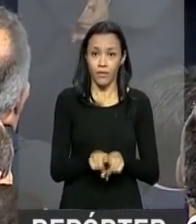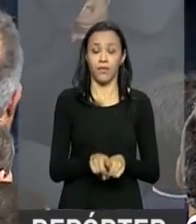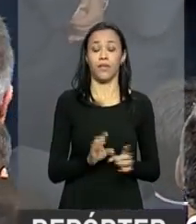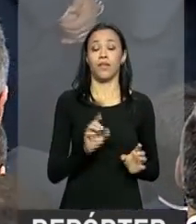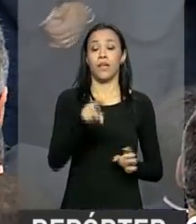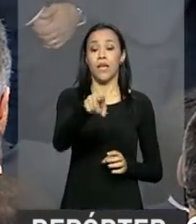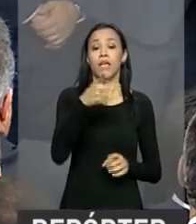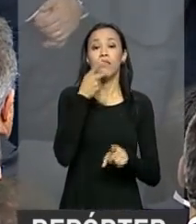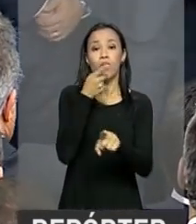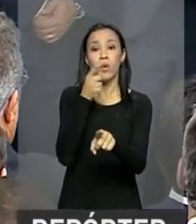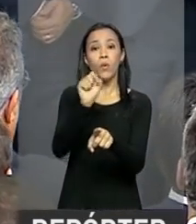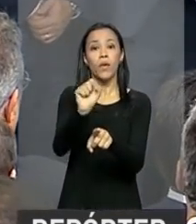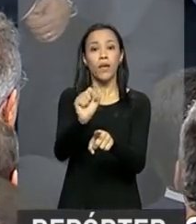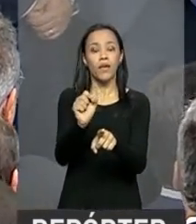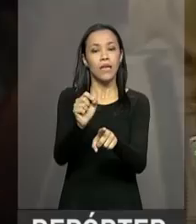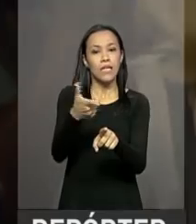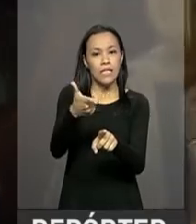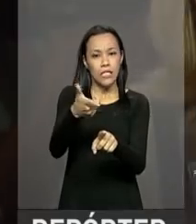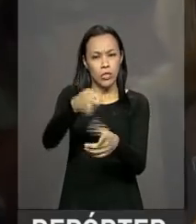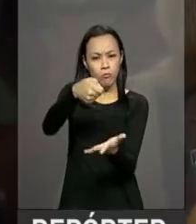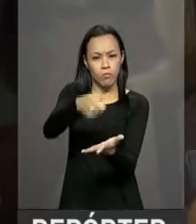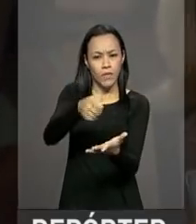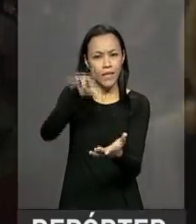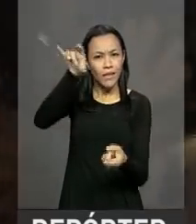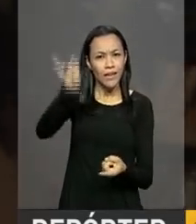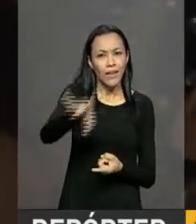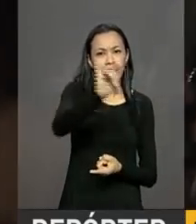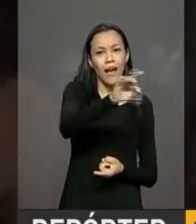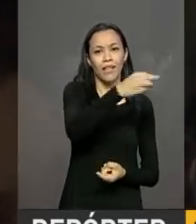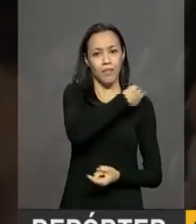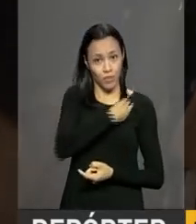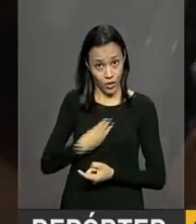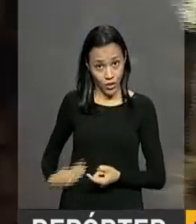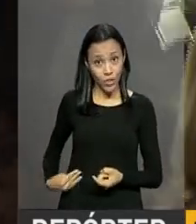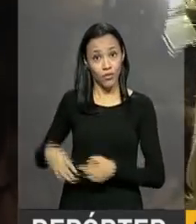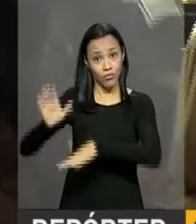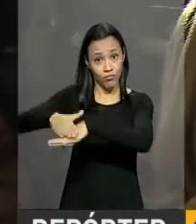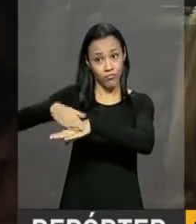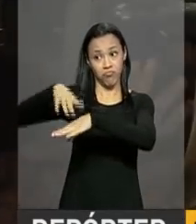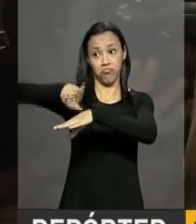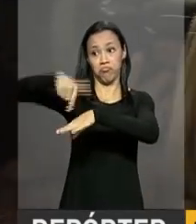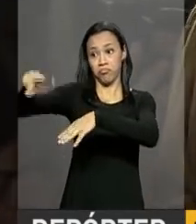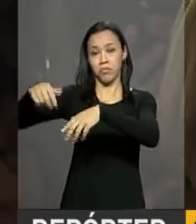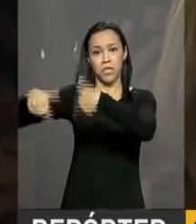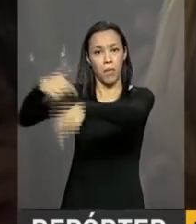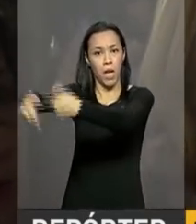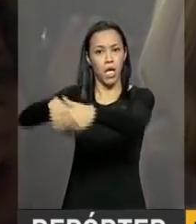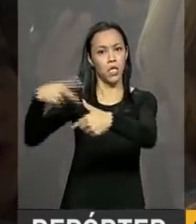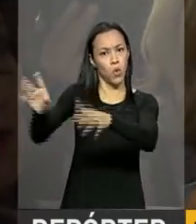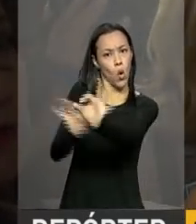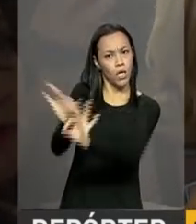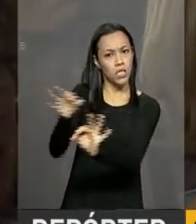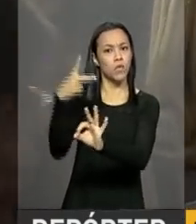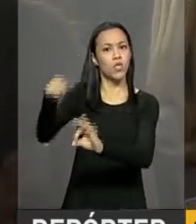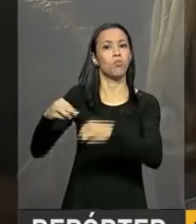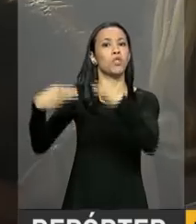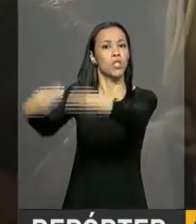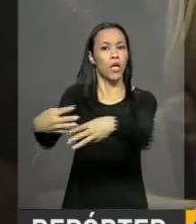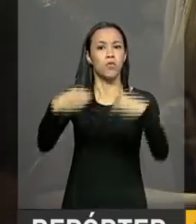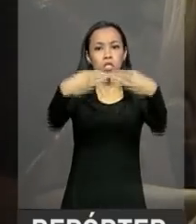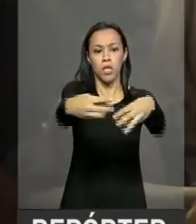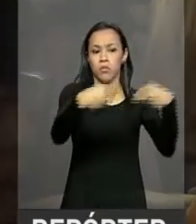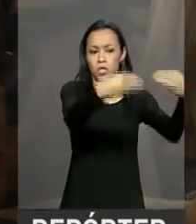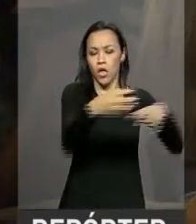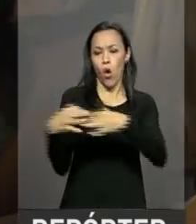Araújo, reitera o discurso de austeridade. Cada ministro do Estado fazendo o seu papel de organizando sua estrutura, procurando